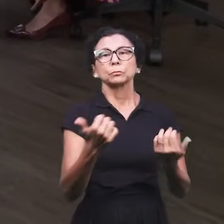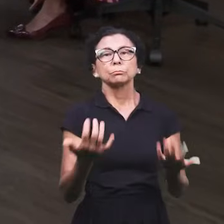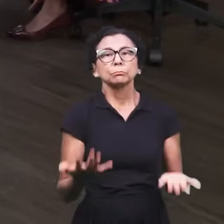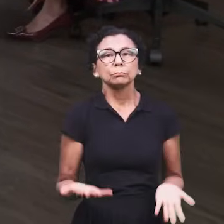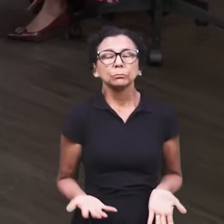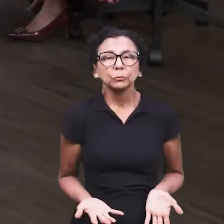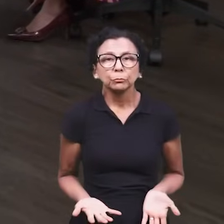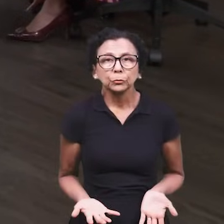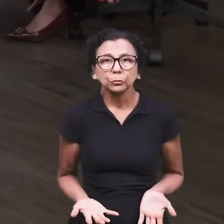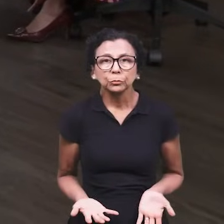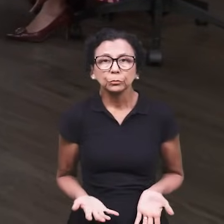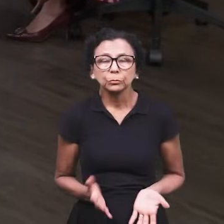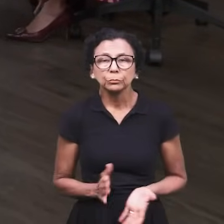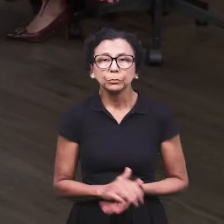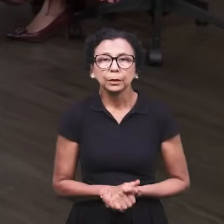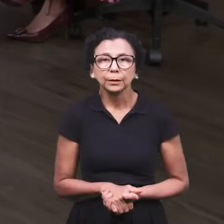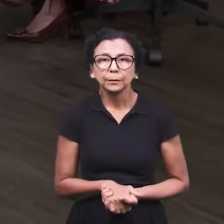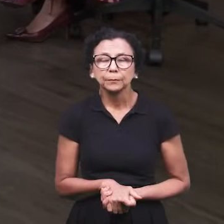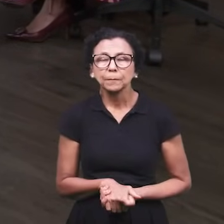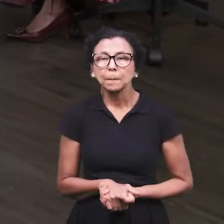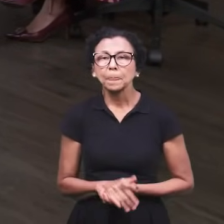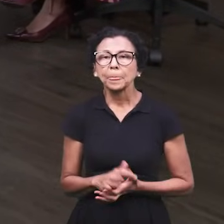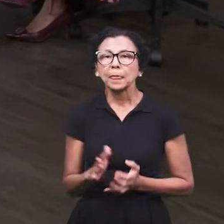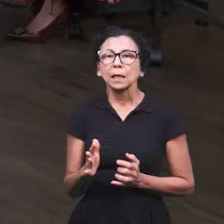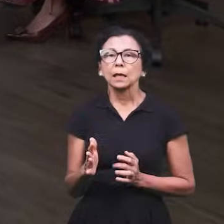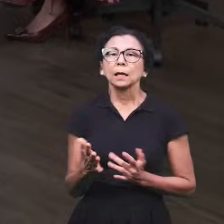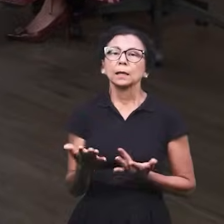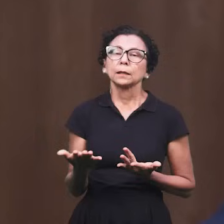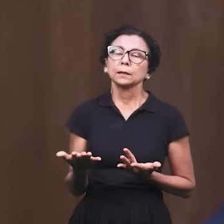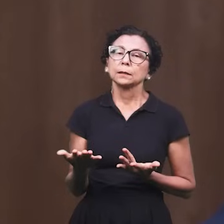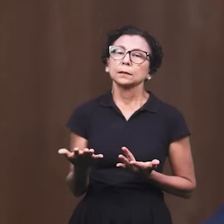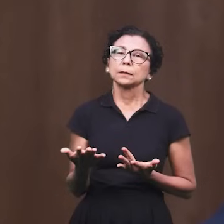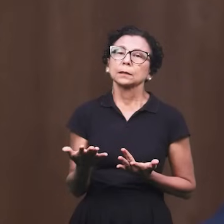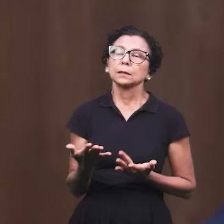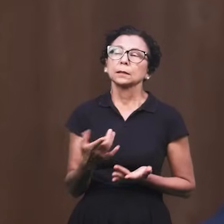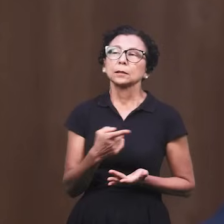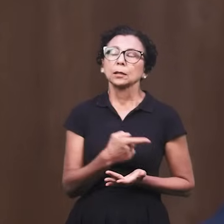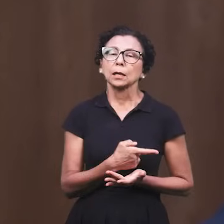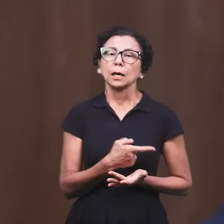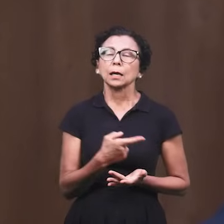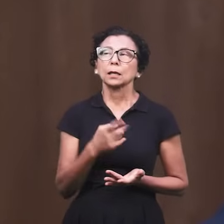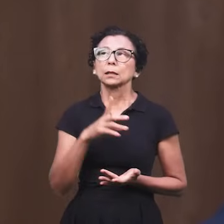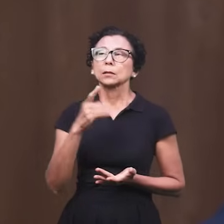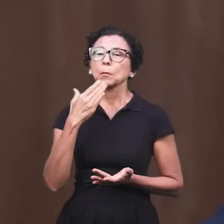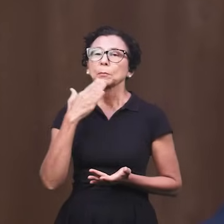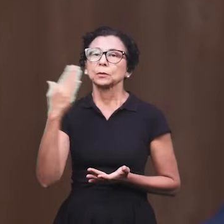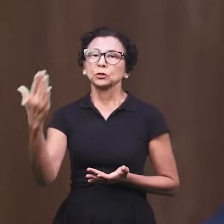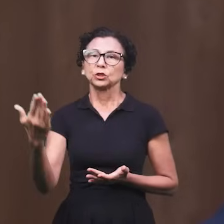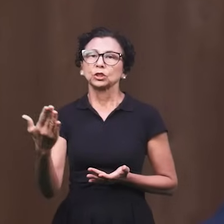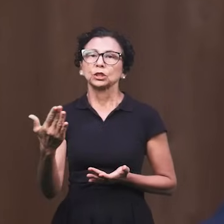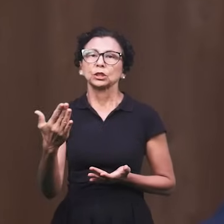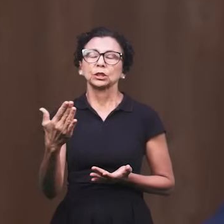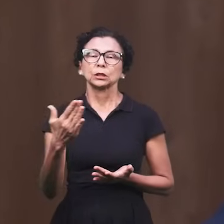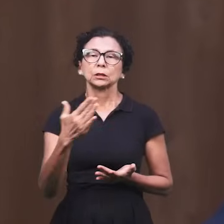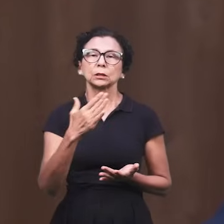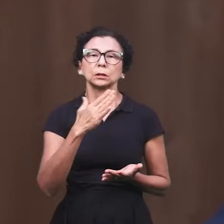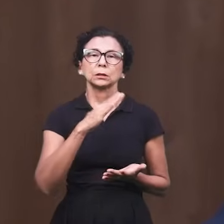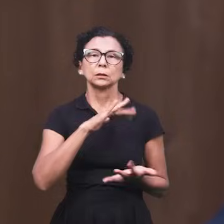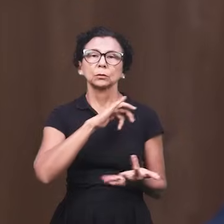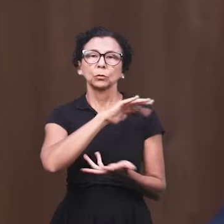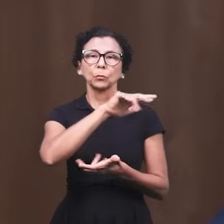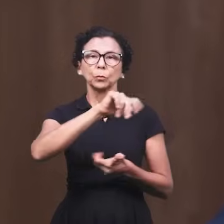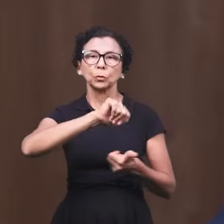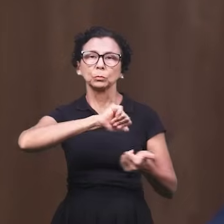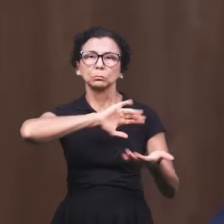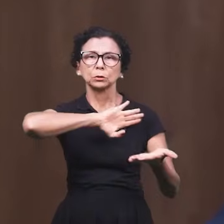Jesus disse assim, eu não peço que os tire do mundo, mas que os livre do mal. Então o jovem